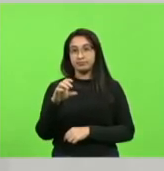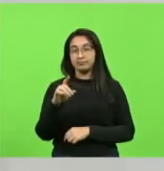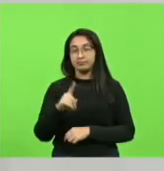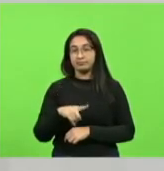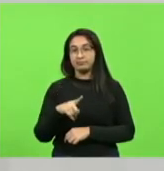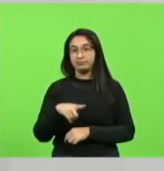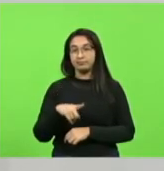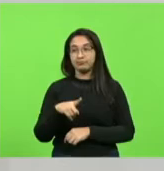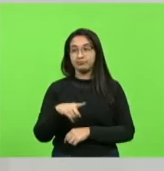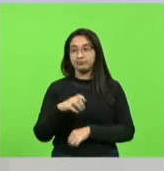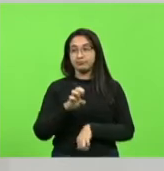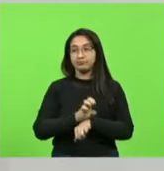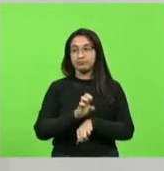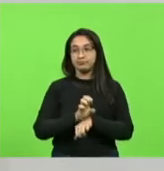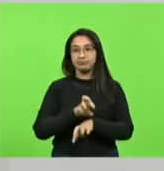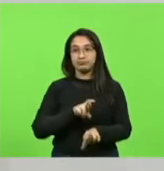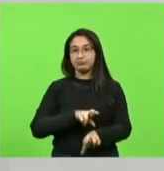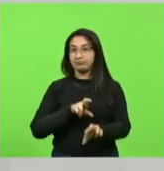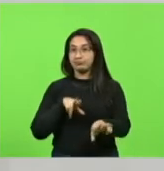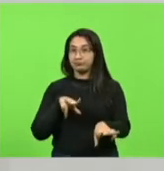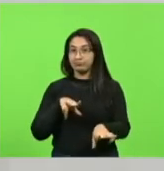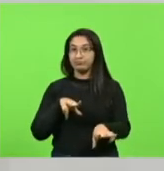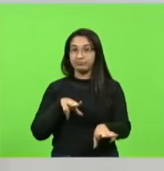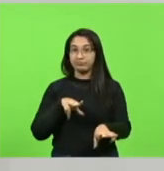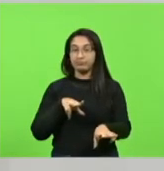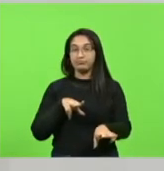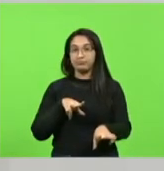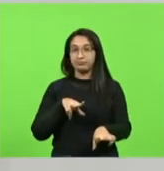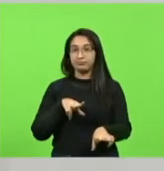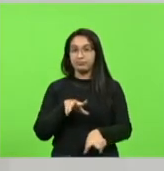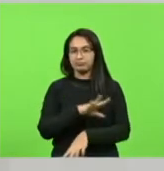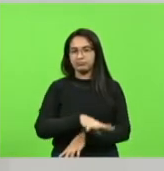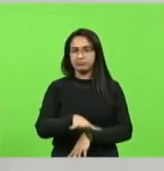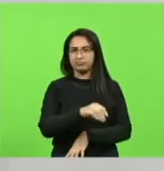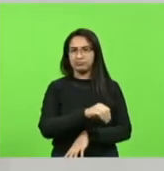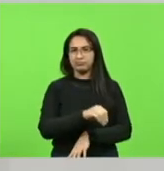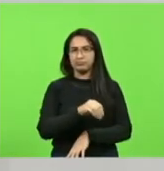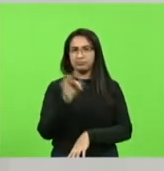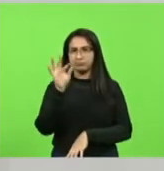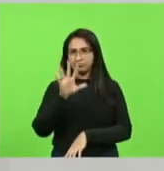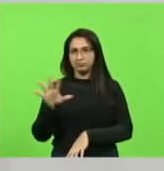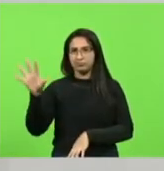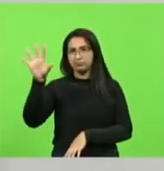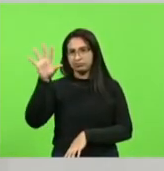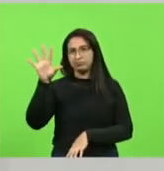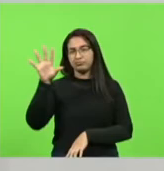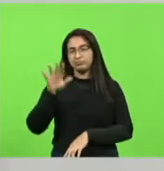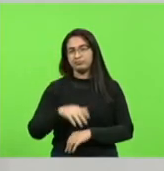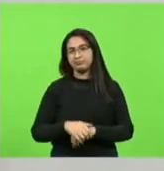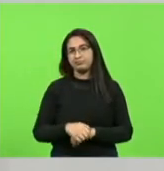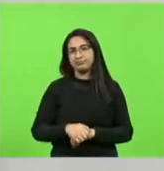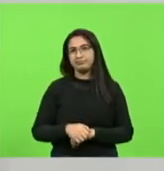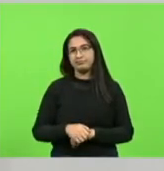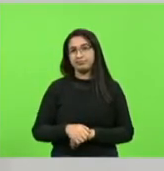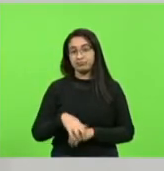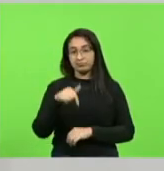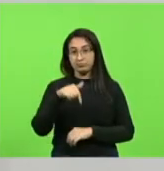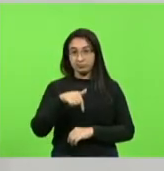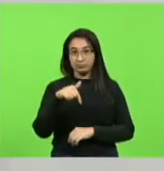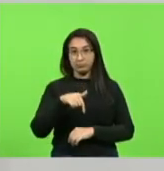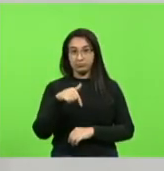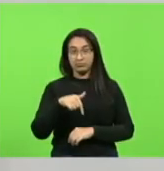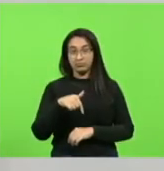estado diferenciado e dos demais da federação. Temos aqui, apesar de